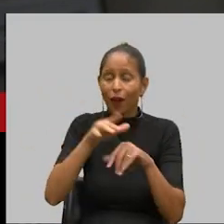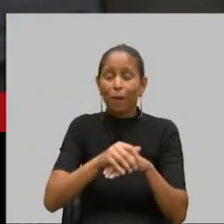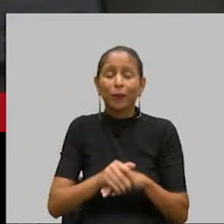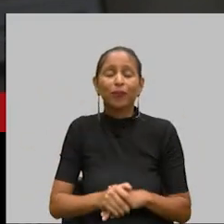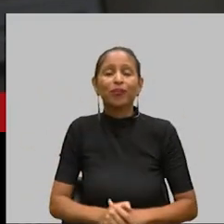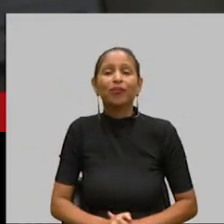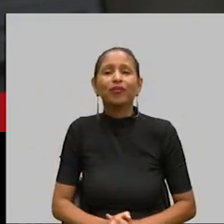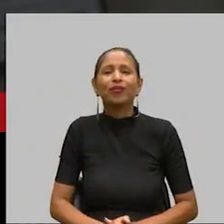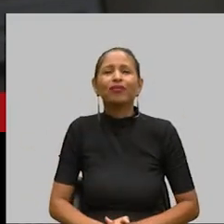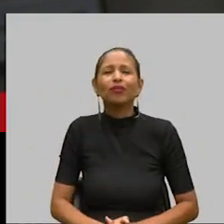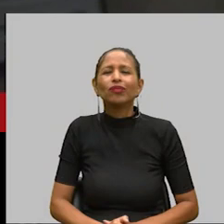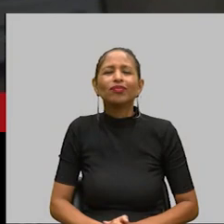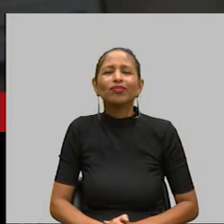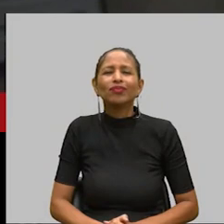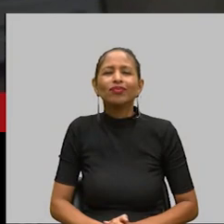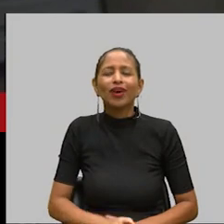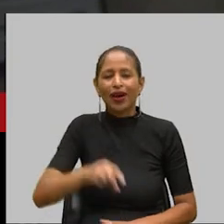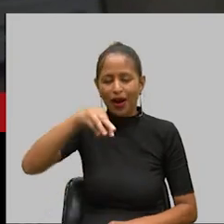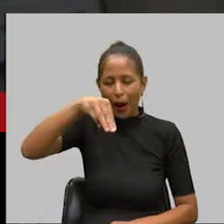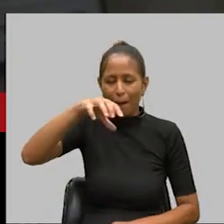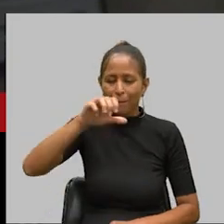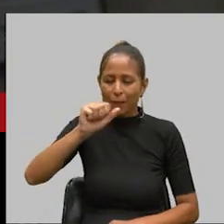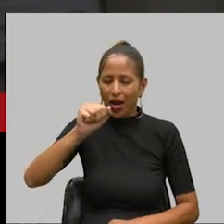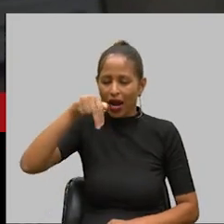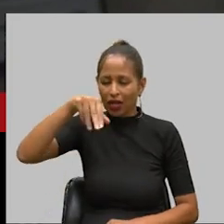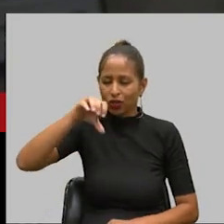o Noel Rosa